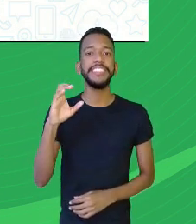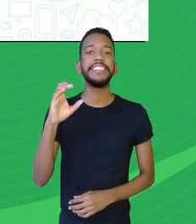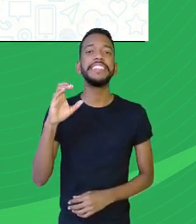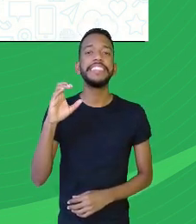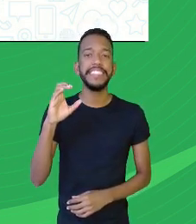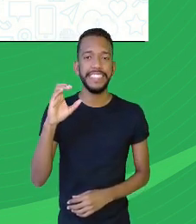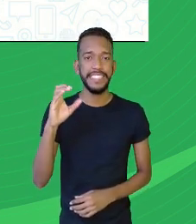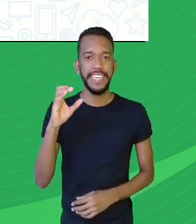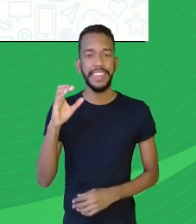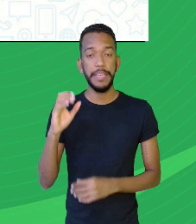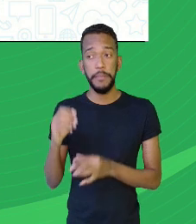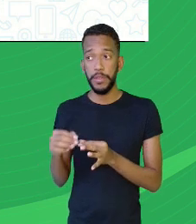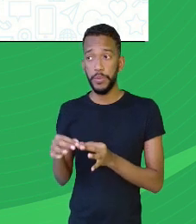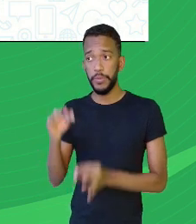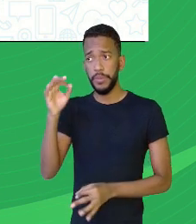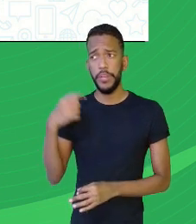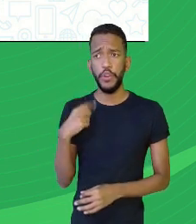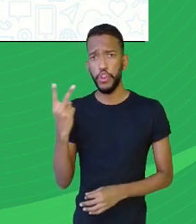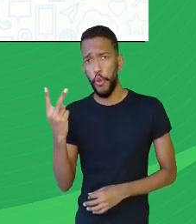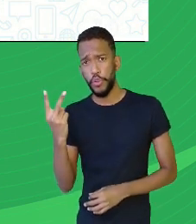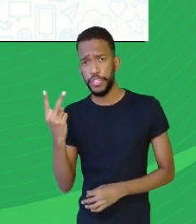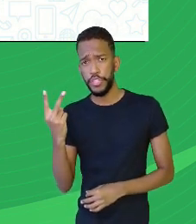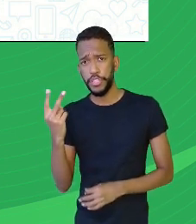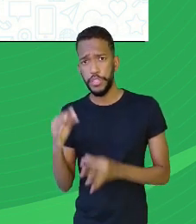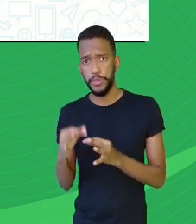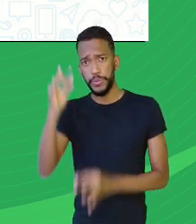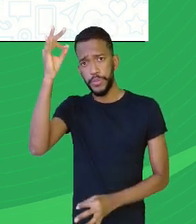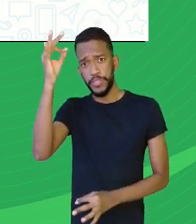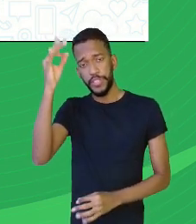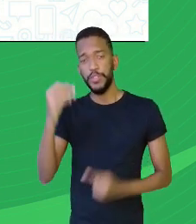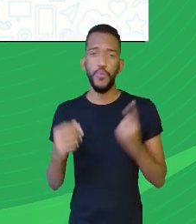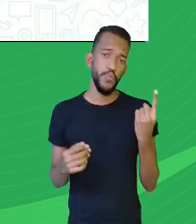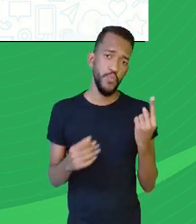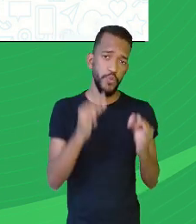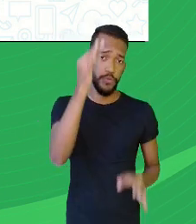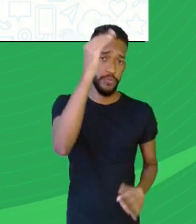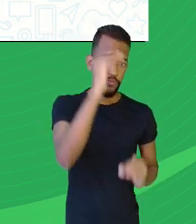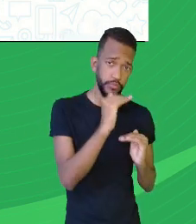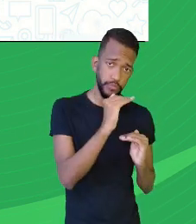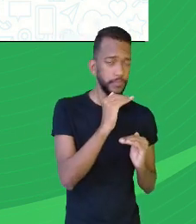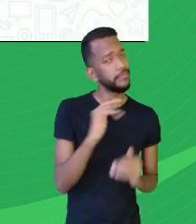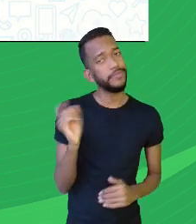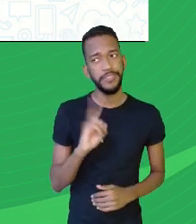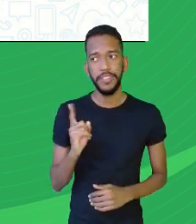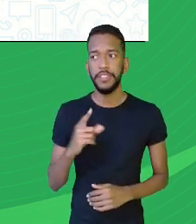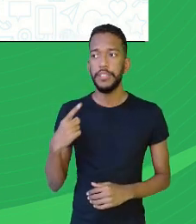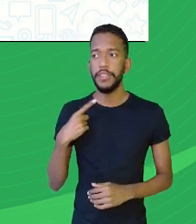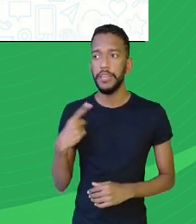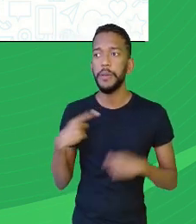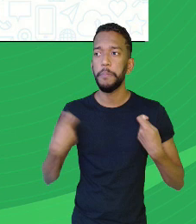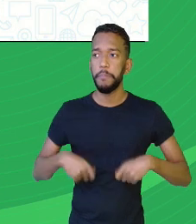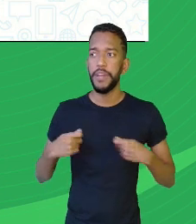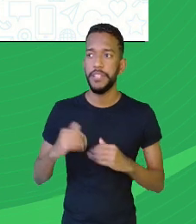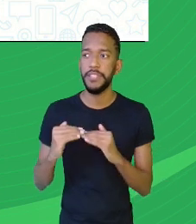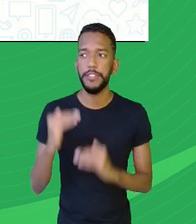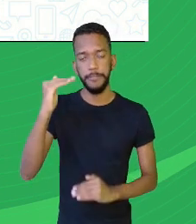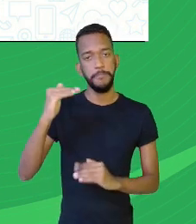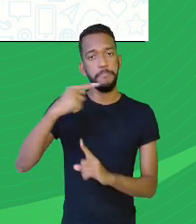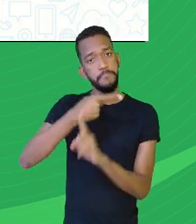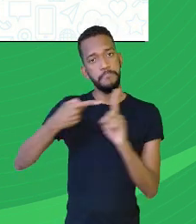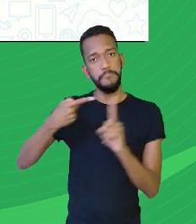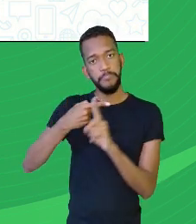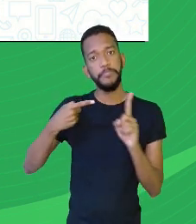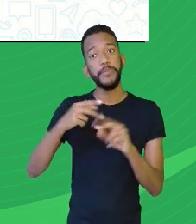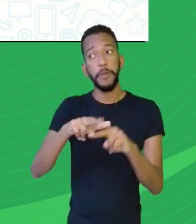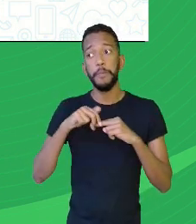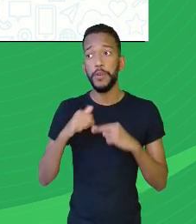1,53 m. Eu tenho 2 metros? Não. Eu tenho 1 metro? Também não. Eu preciso desse meio termo e é